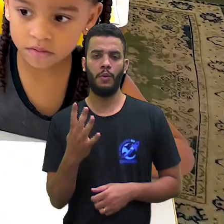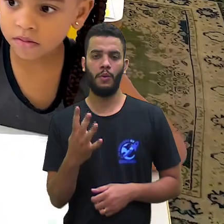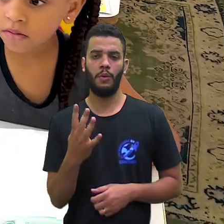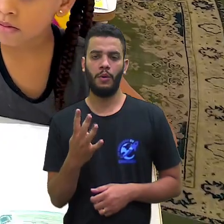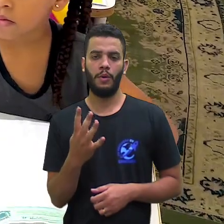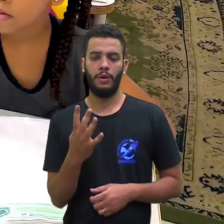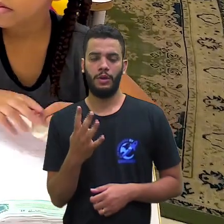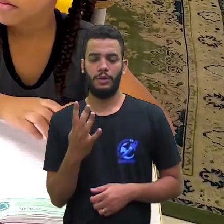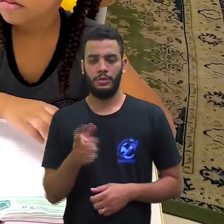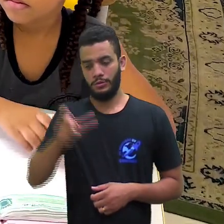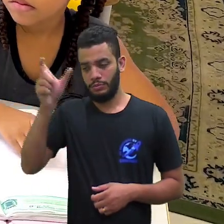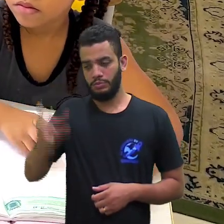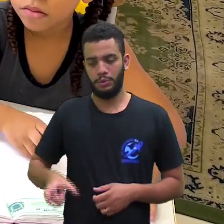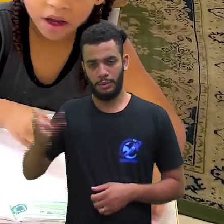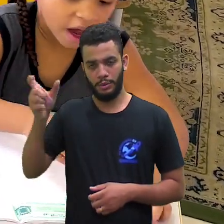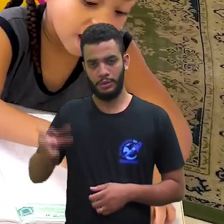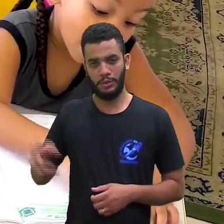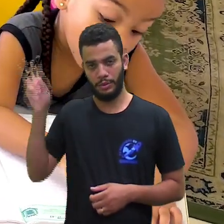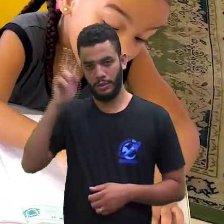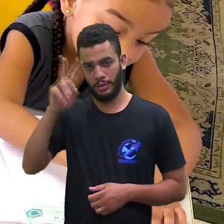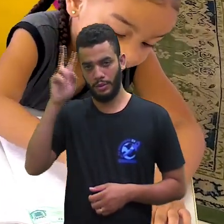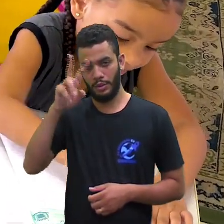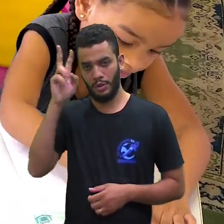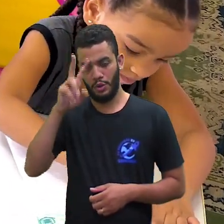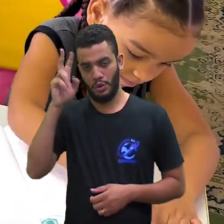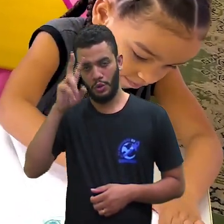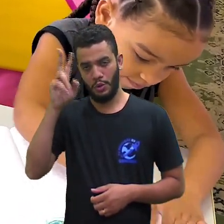Qual que vai fazer? Qual que você quer, Vitor?